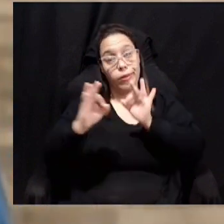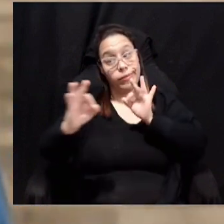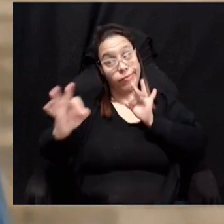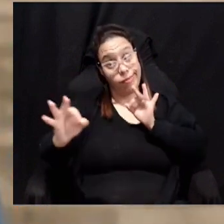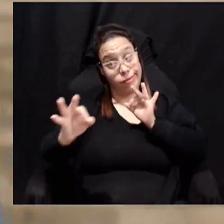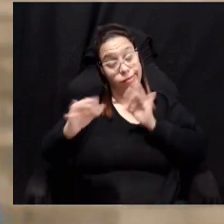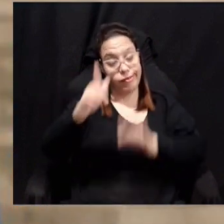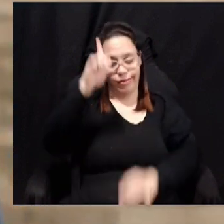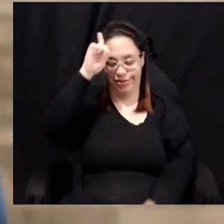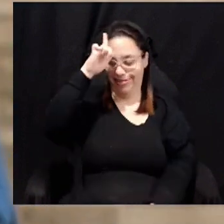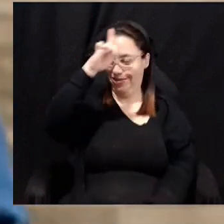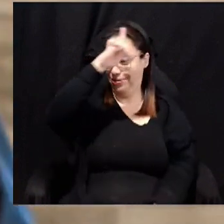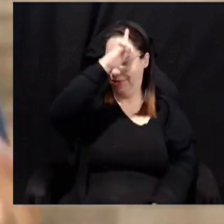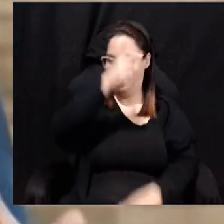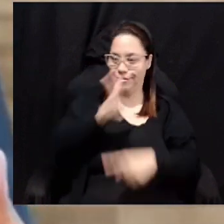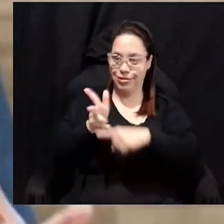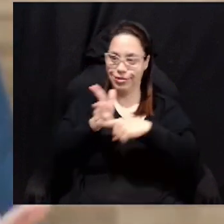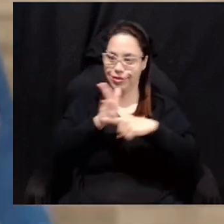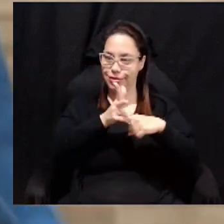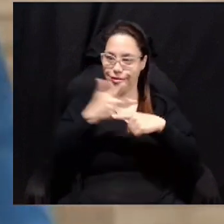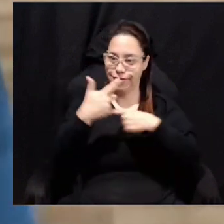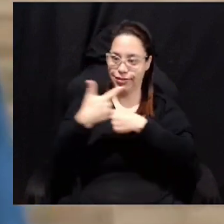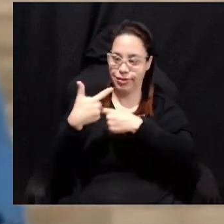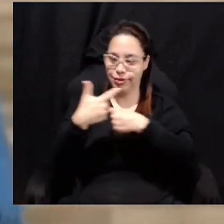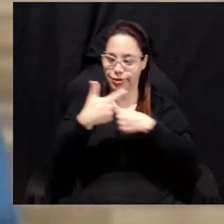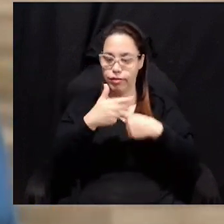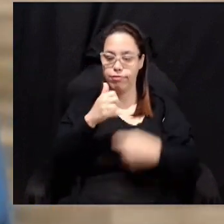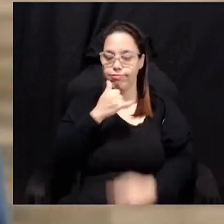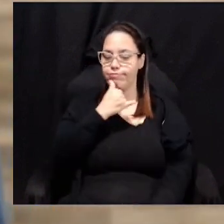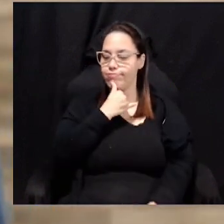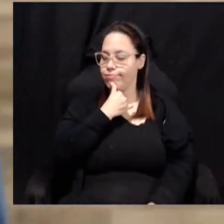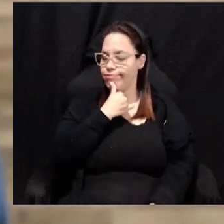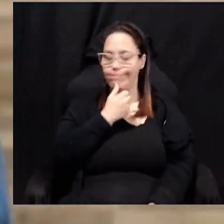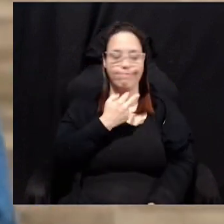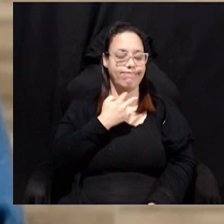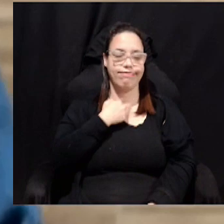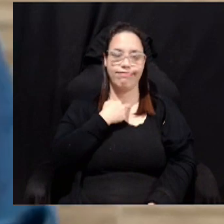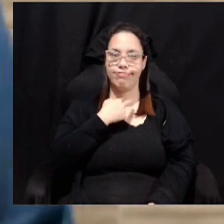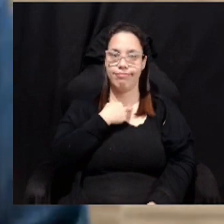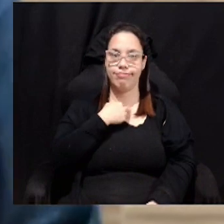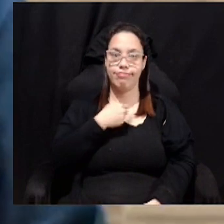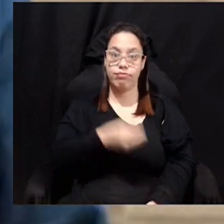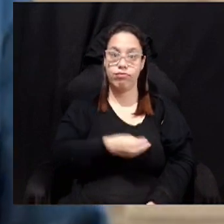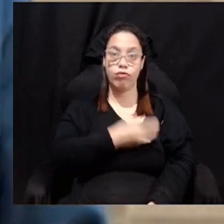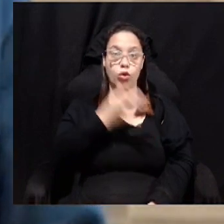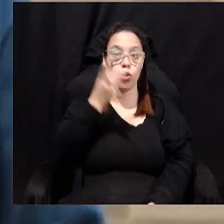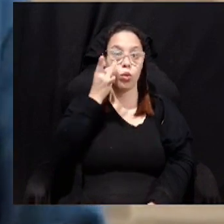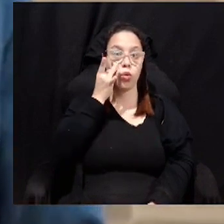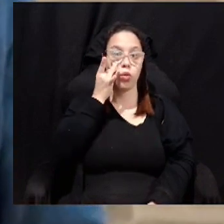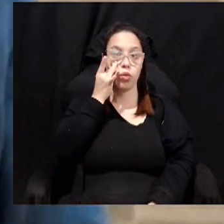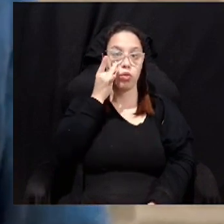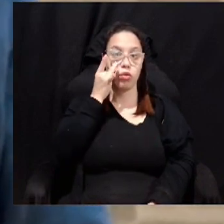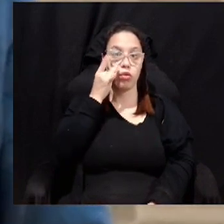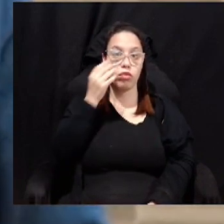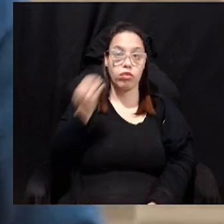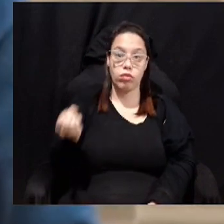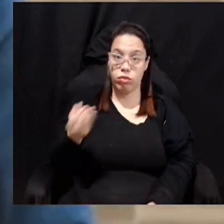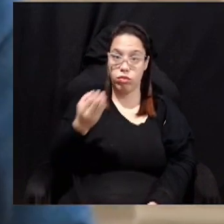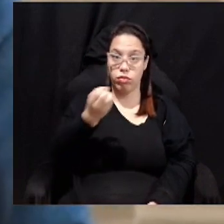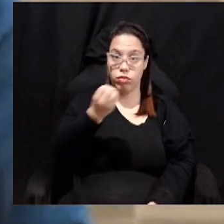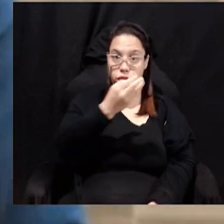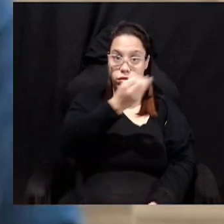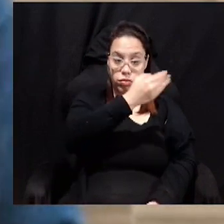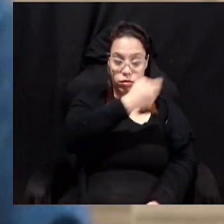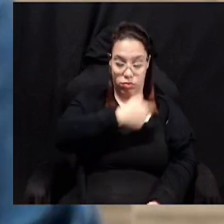Peta gravou um vídeo. Infelizmente, eu fiquei impossibilitado de estar presente por conta de estar em uma viagem à China, convite